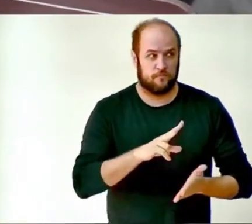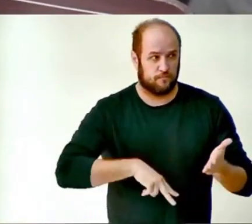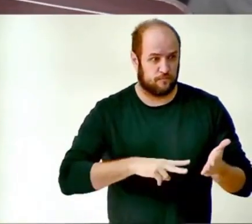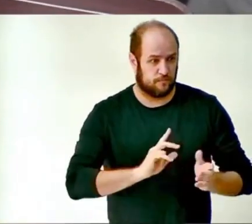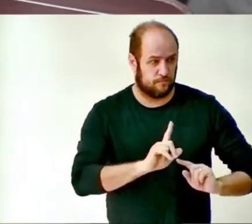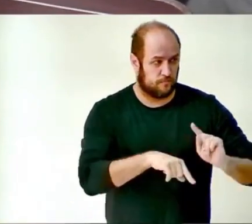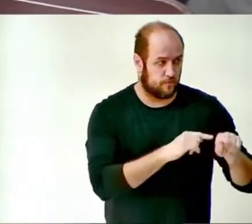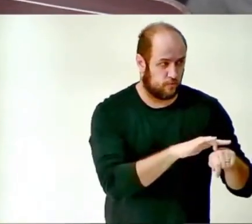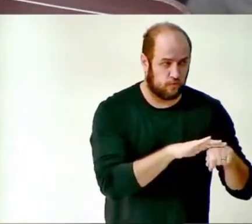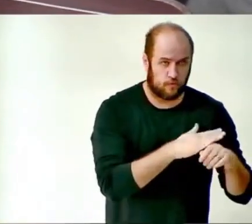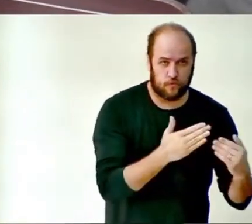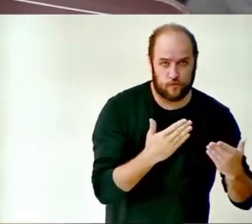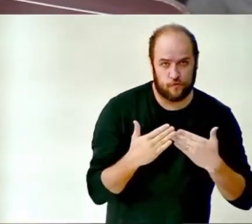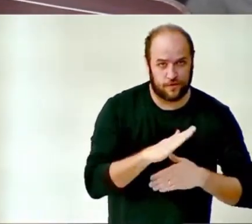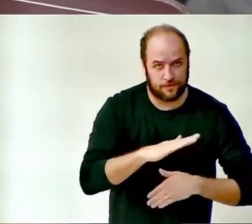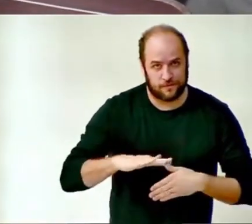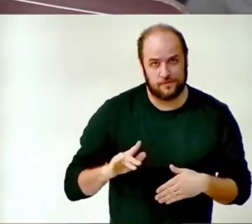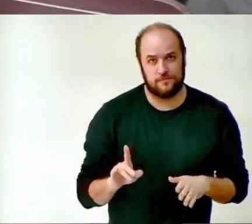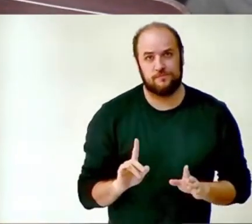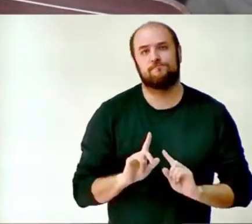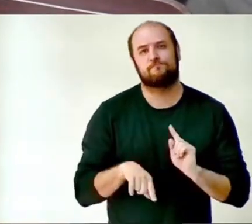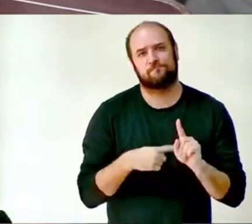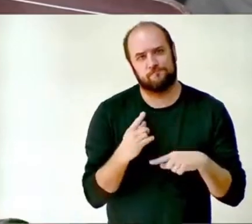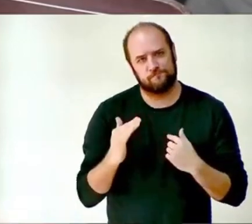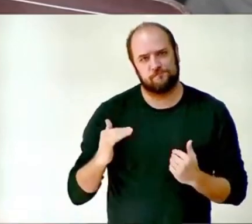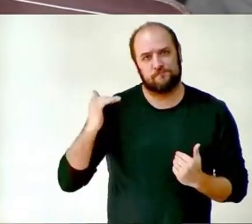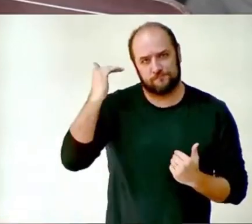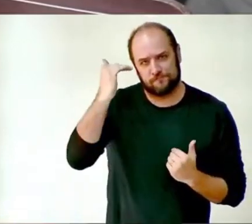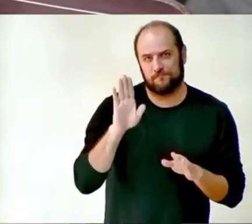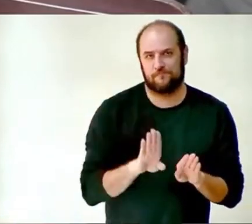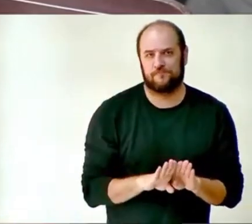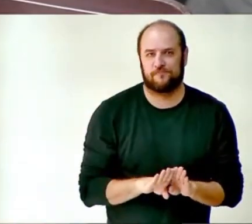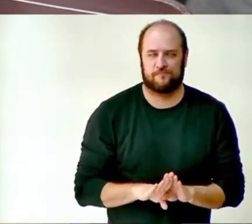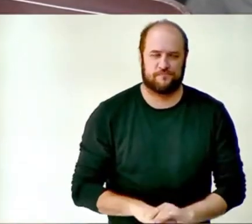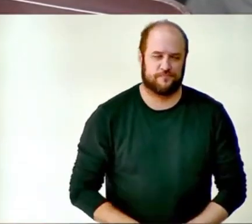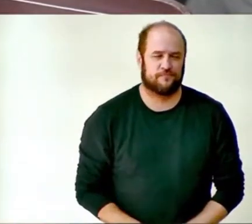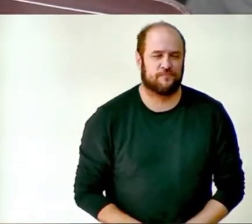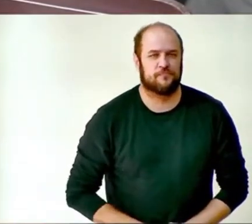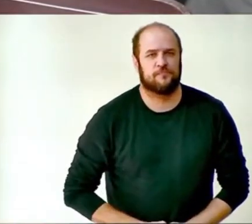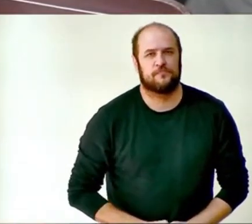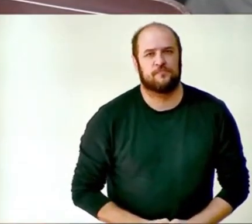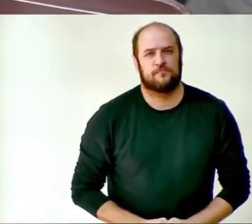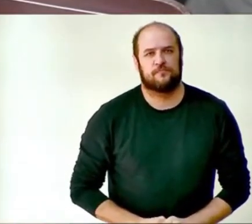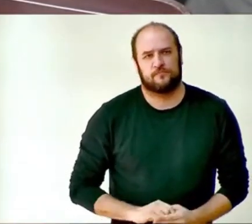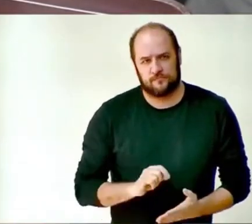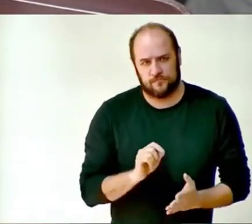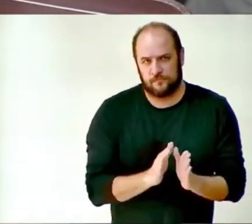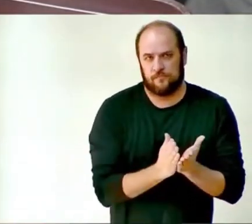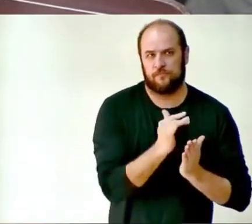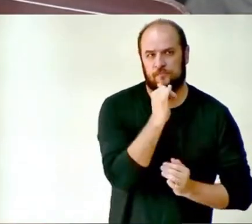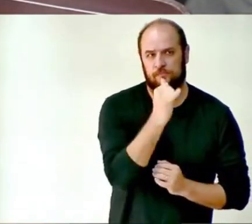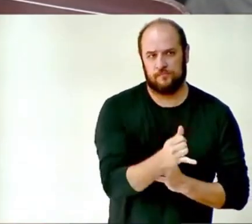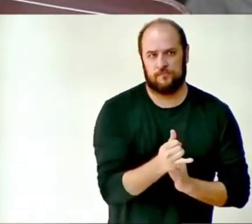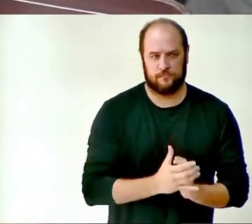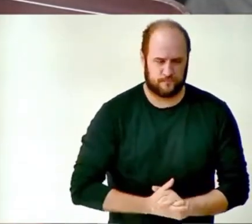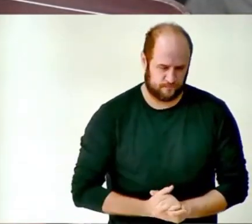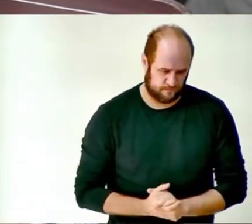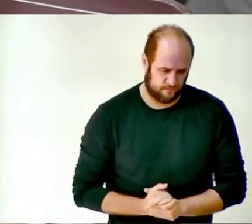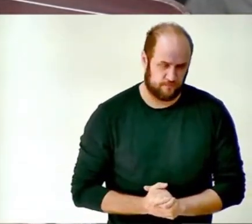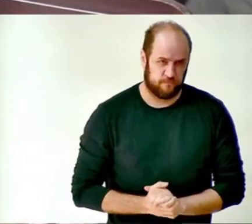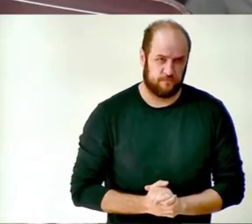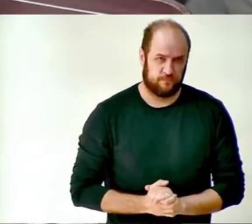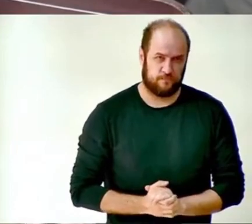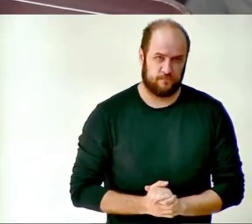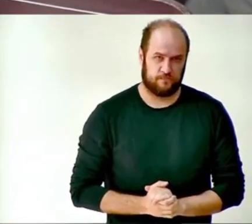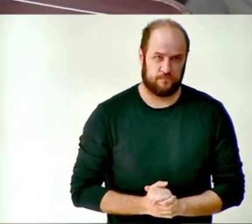com as crianças e também com os adultos a seguir. Está escrito assim na palavra de Deus: